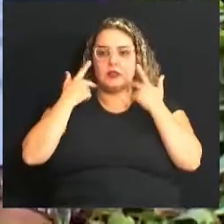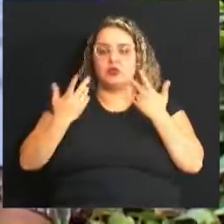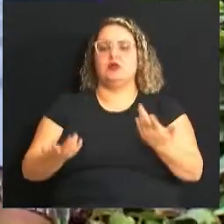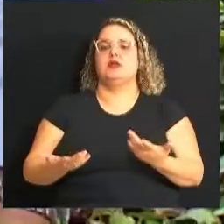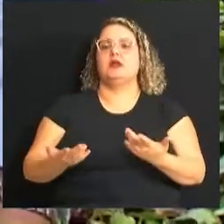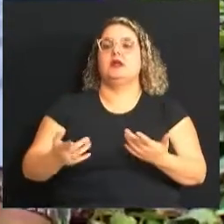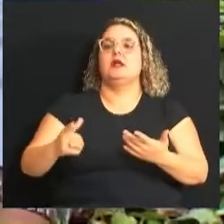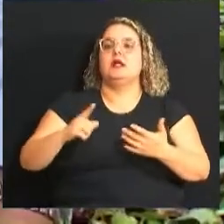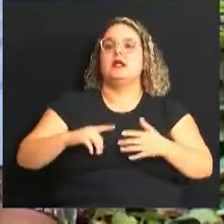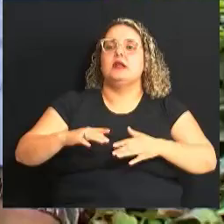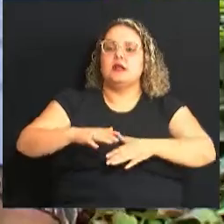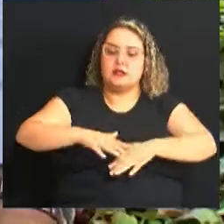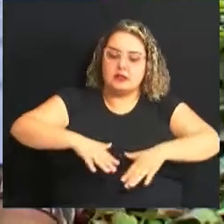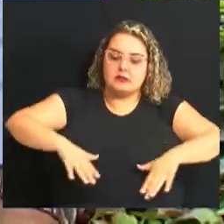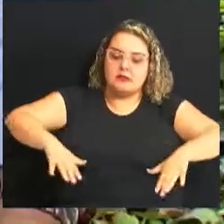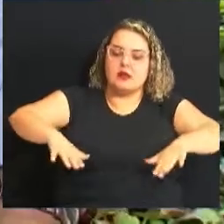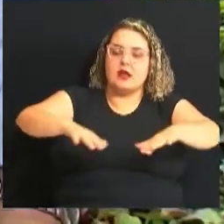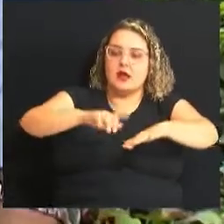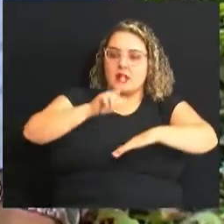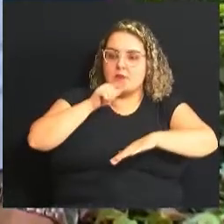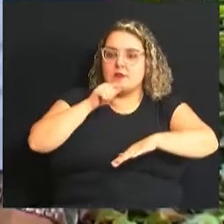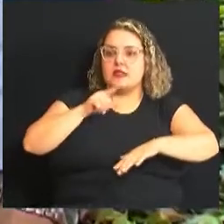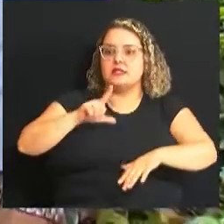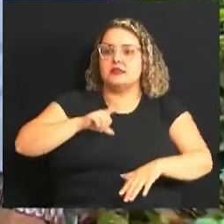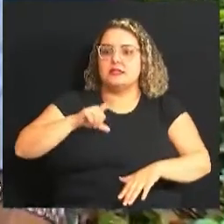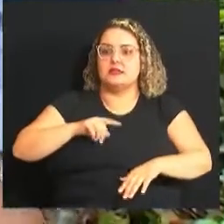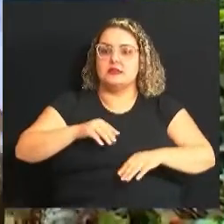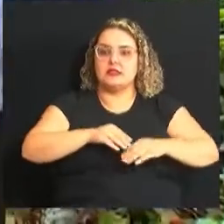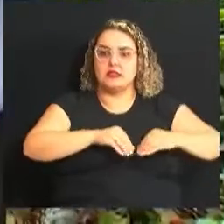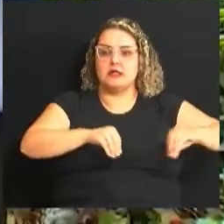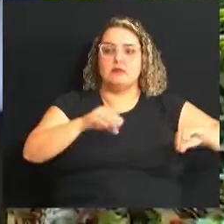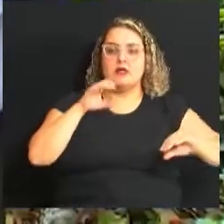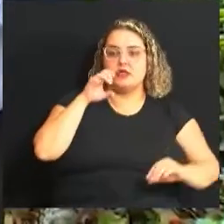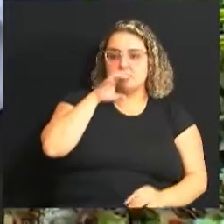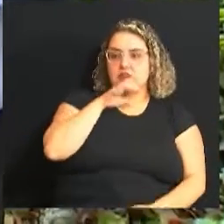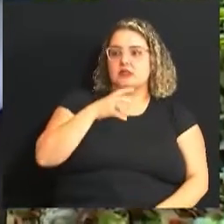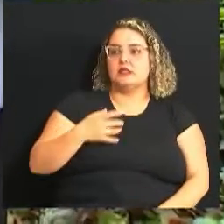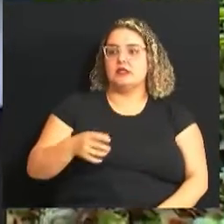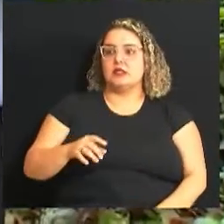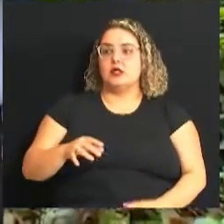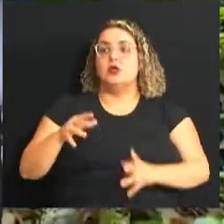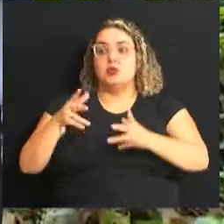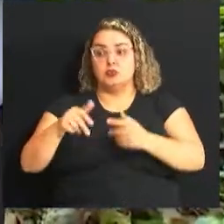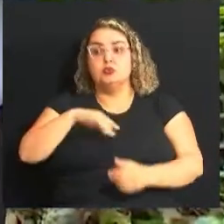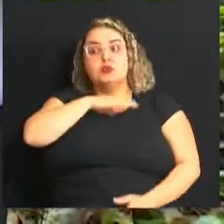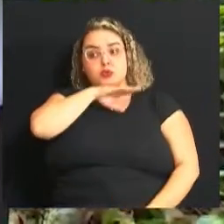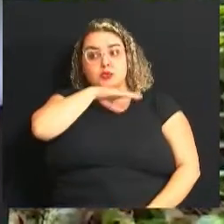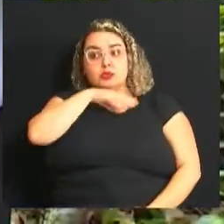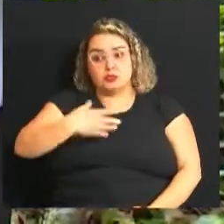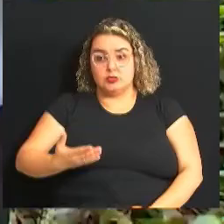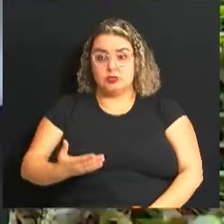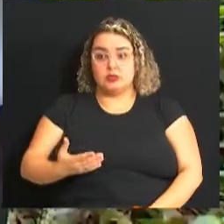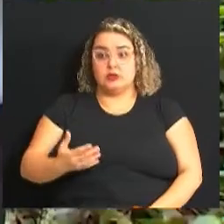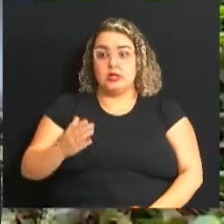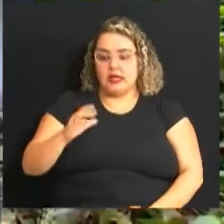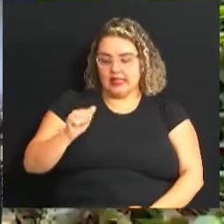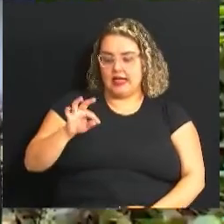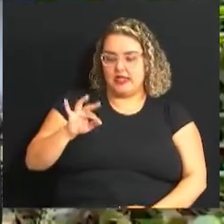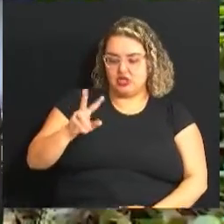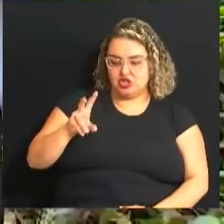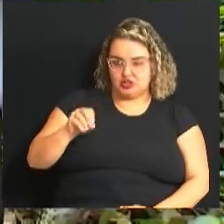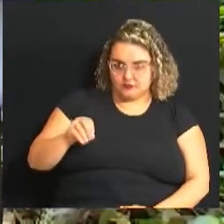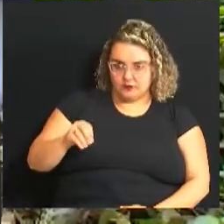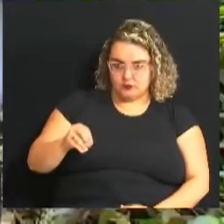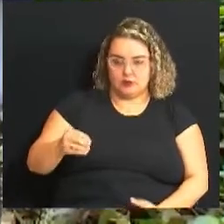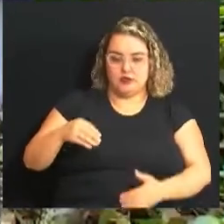a parte da água que ela fica lá, mas tem também a parte aquecida. Todo animal que está cativo, ele tem que receber